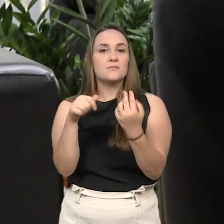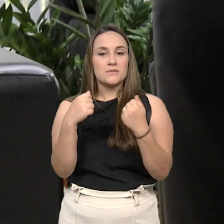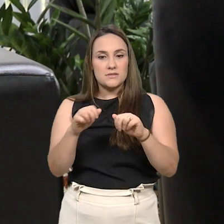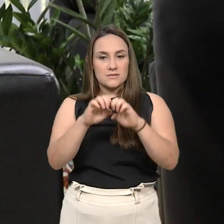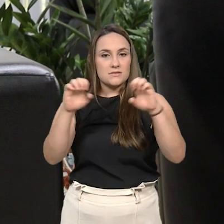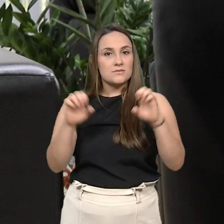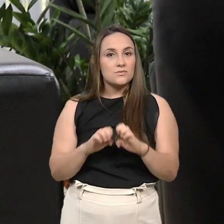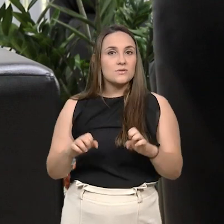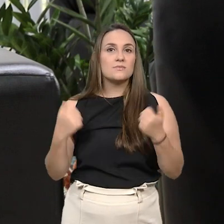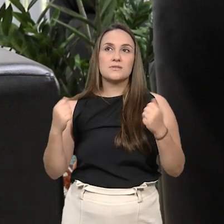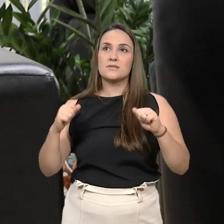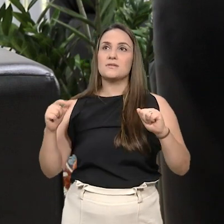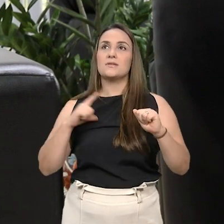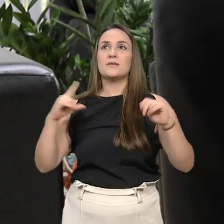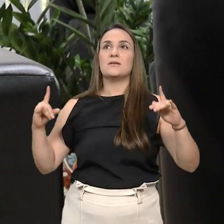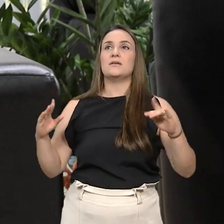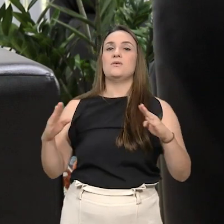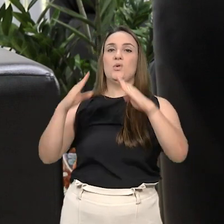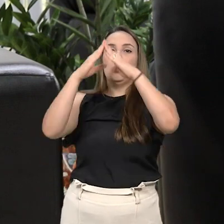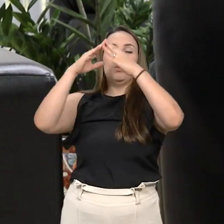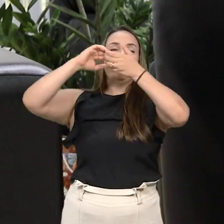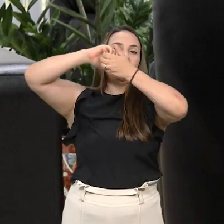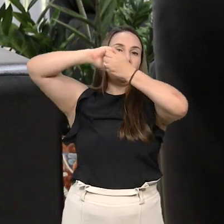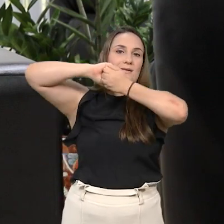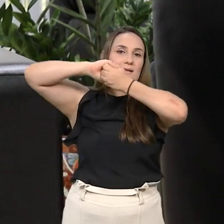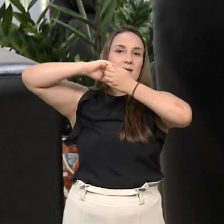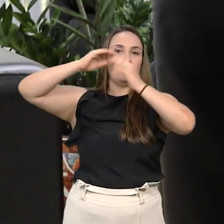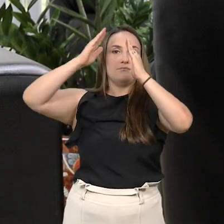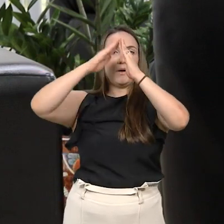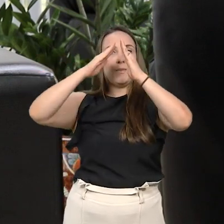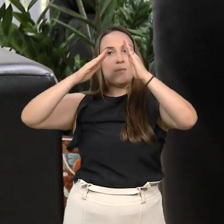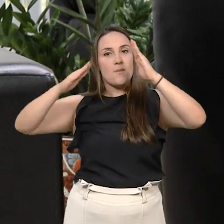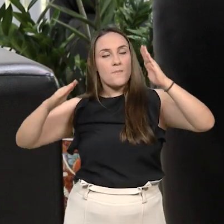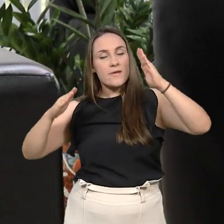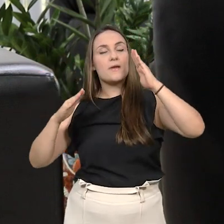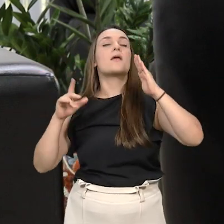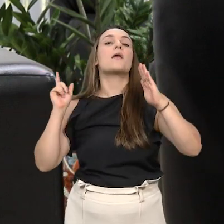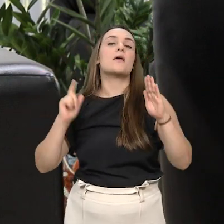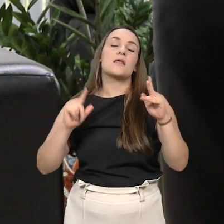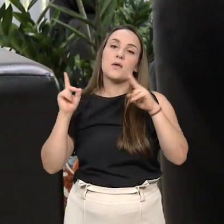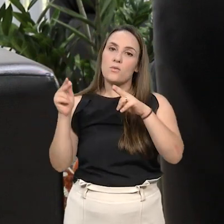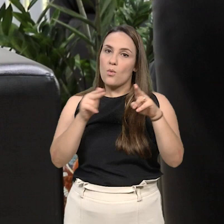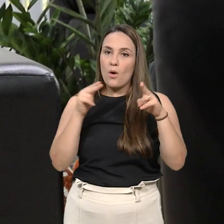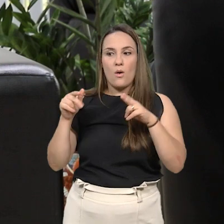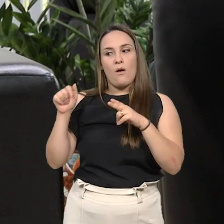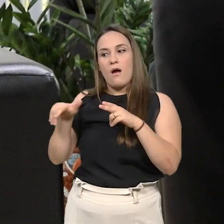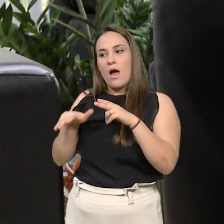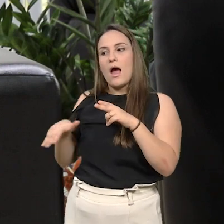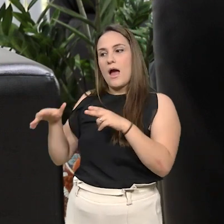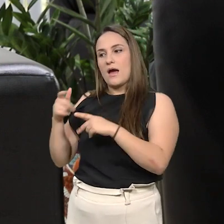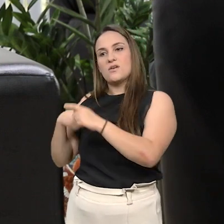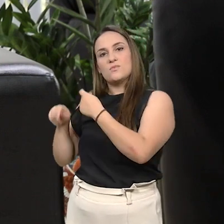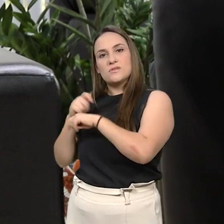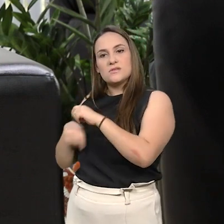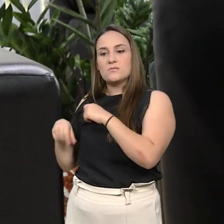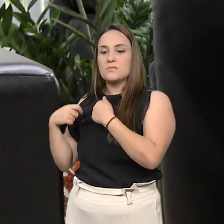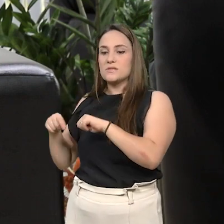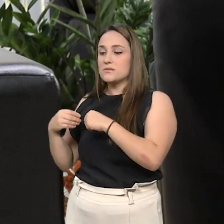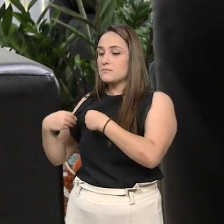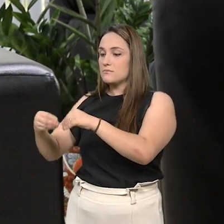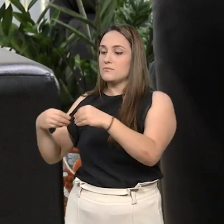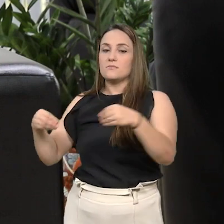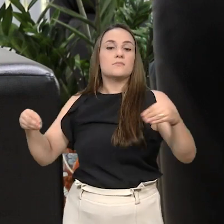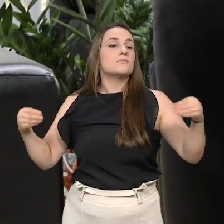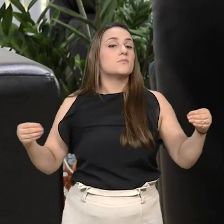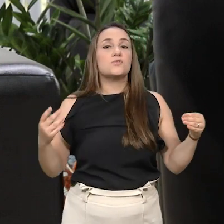tem que ter telhado. E o apoio, ele serve para justamente controlar a questão das distribuições, da questão